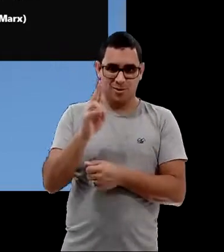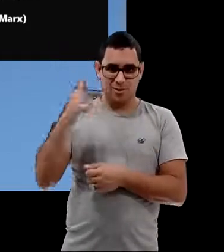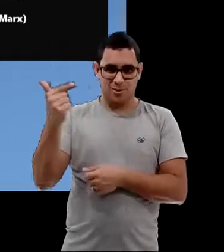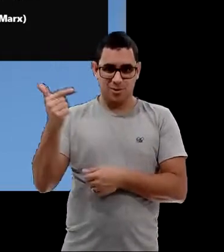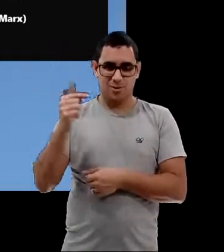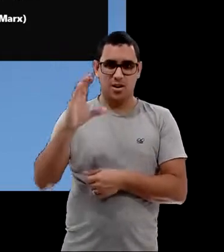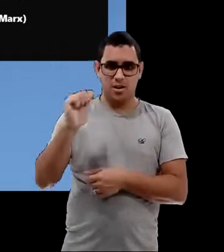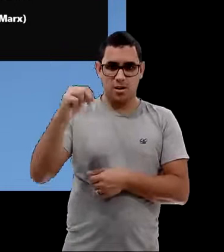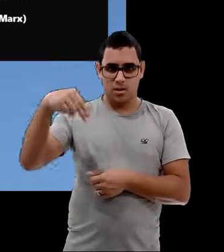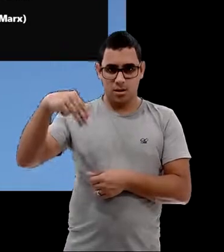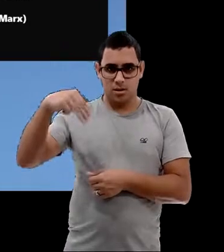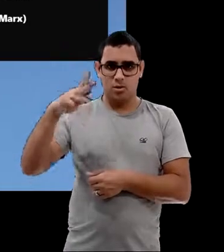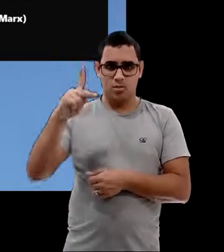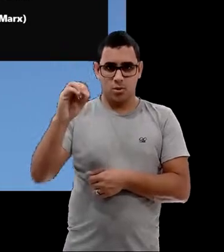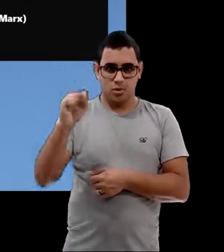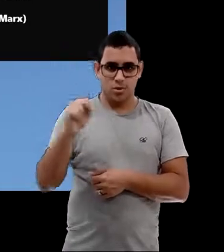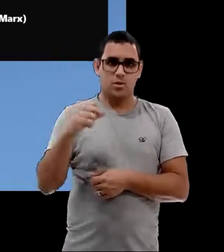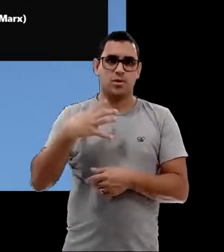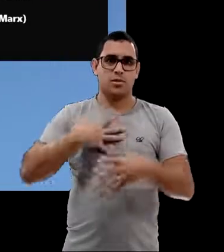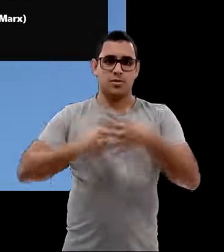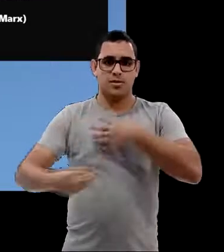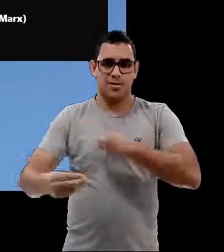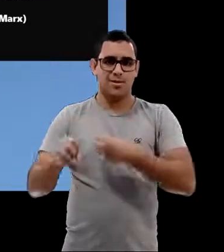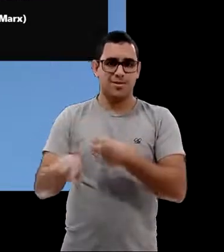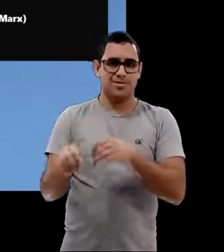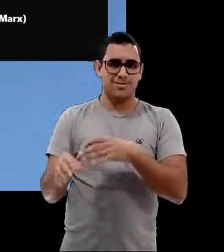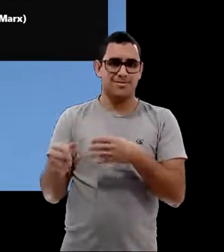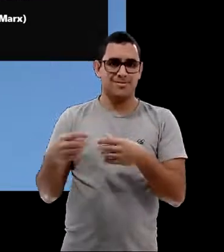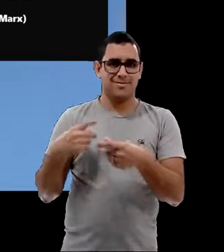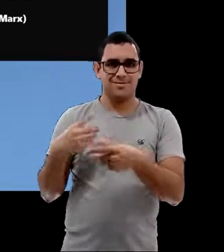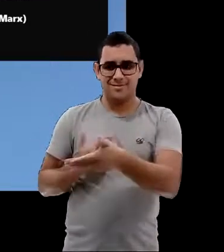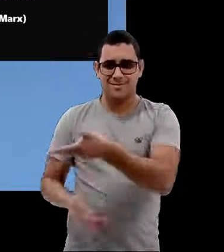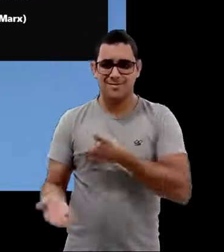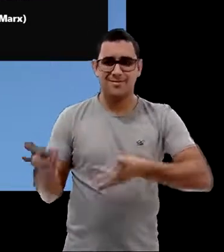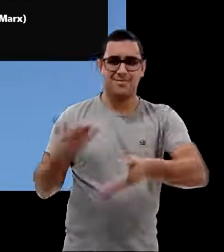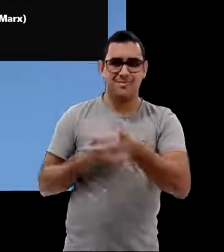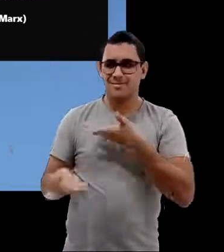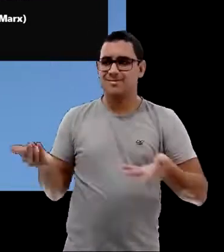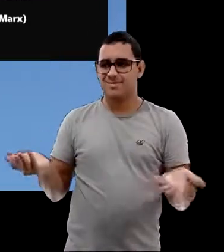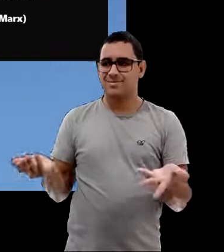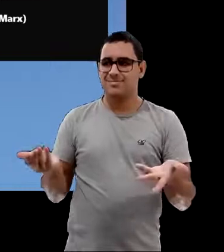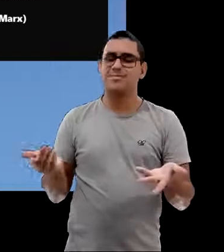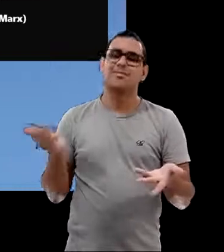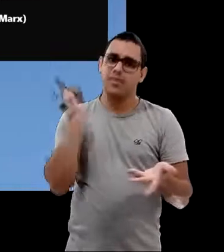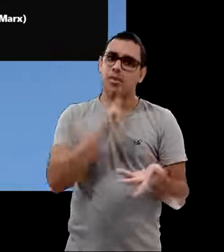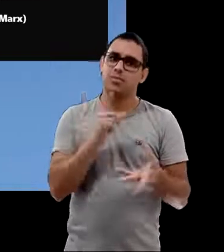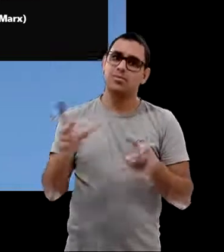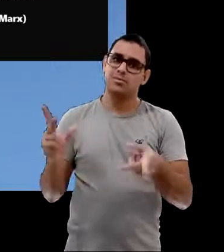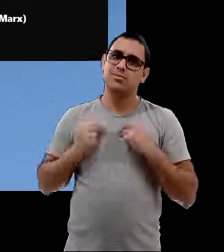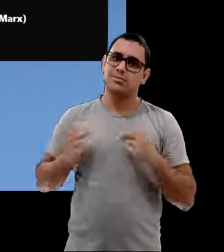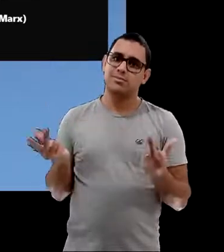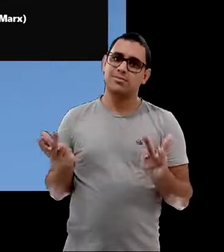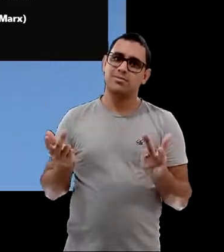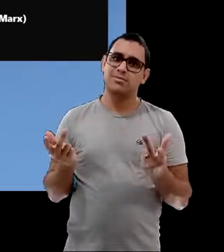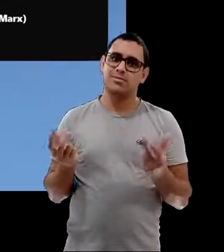é transferido para os filhos, no caso para o filho mais velho, e que realmente se